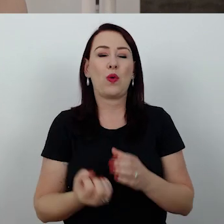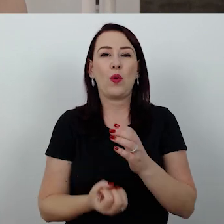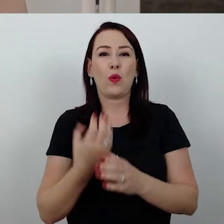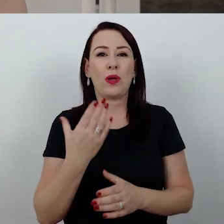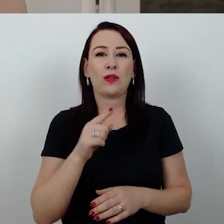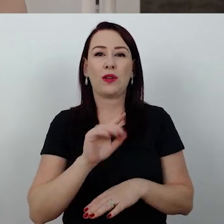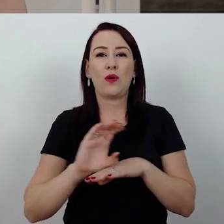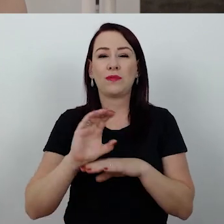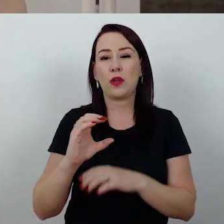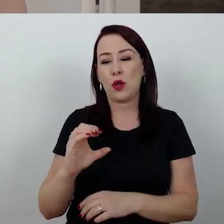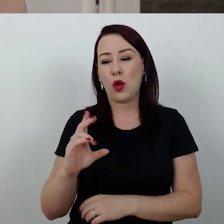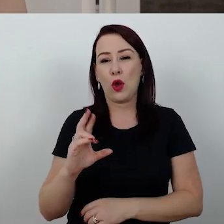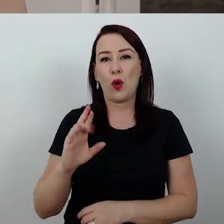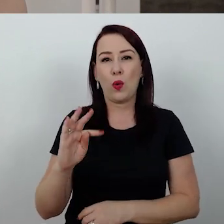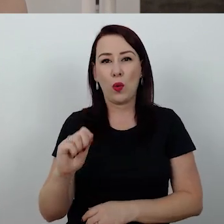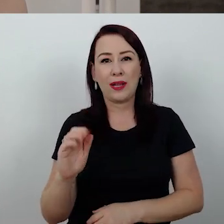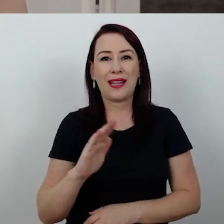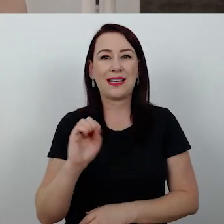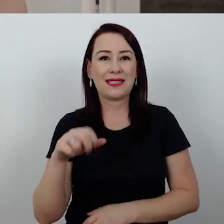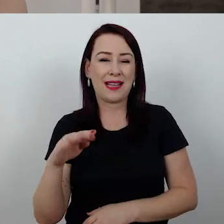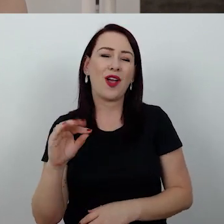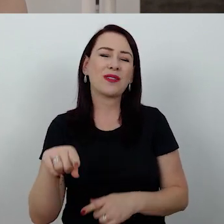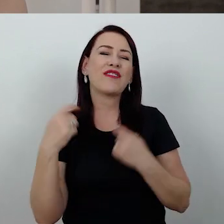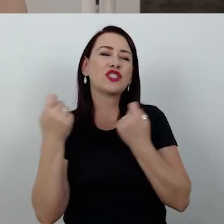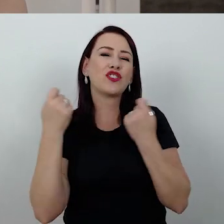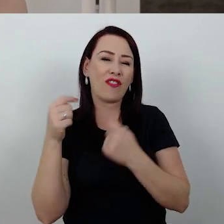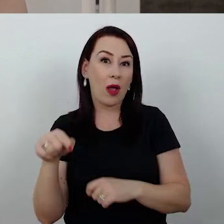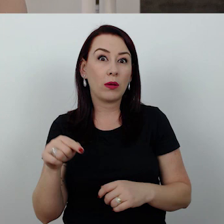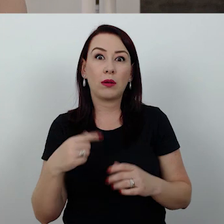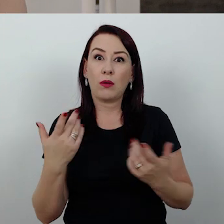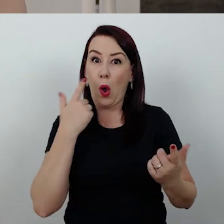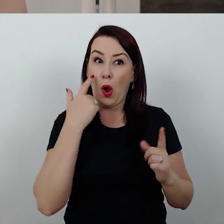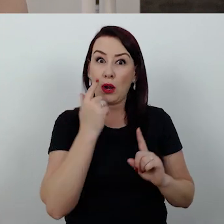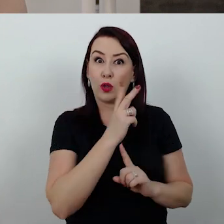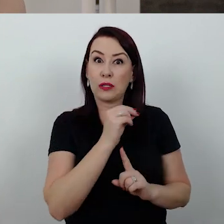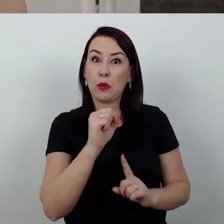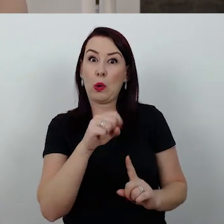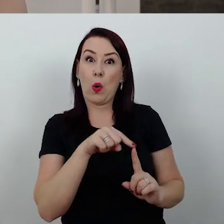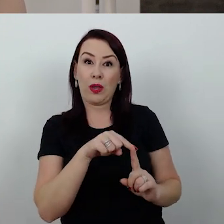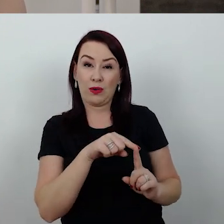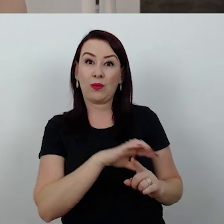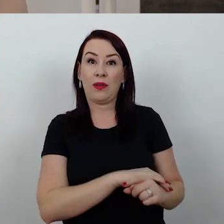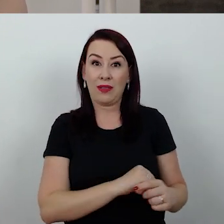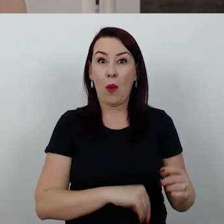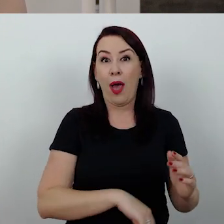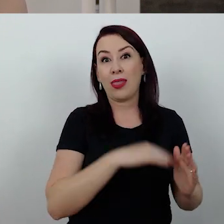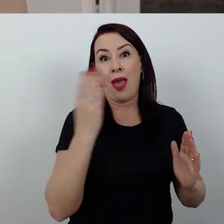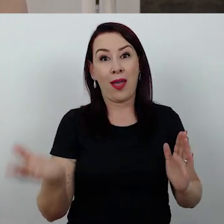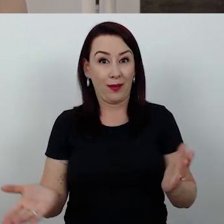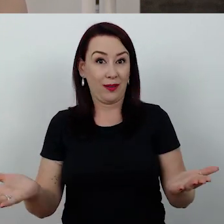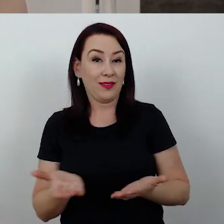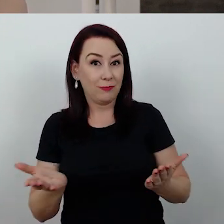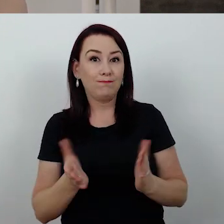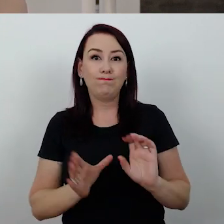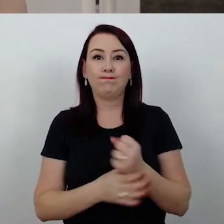criou-se o Curta Santos, que é o Festival de Curtas-Metragens. Então, a coisa vem crescendo. Olha quantos anos, né, para você conseguir